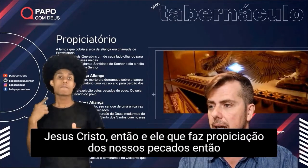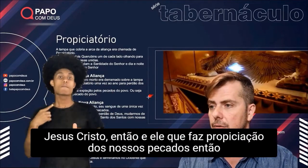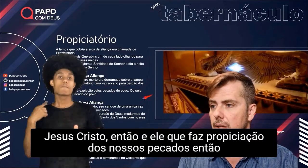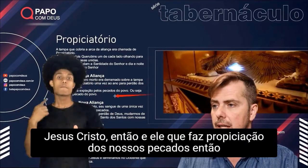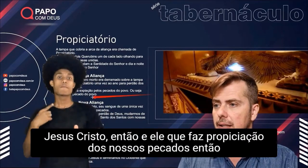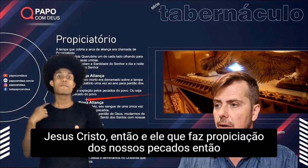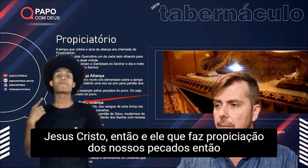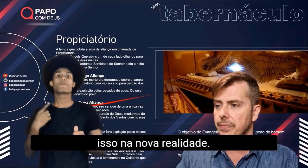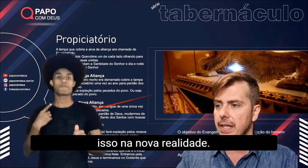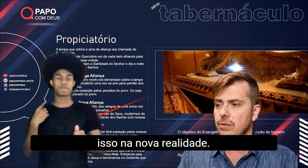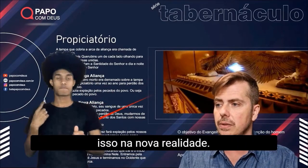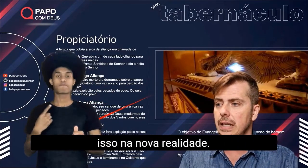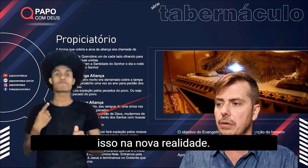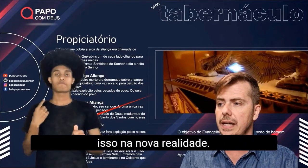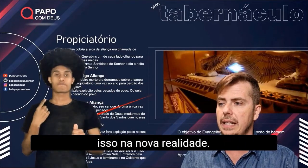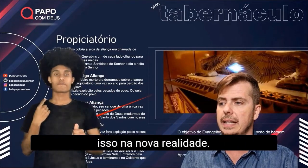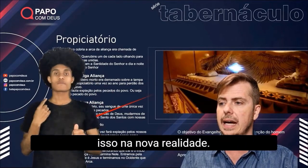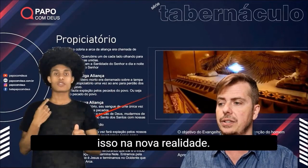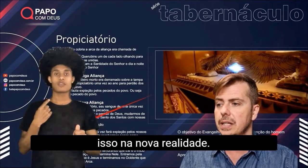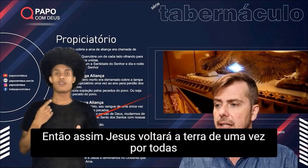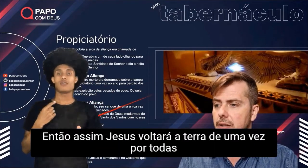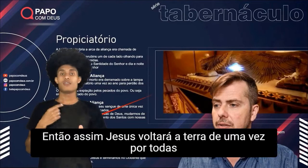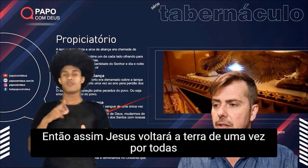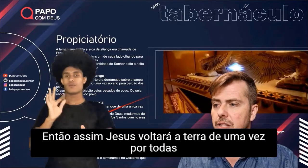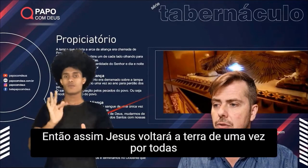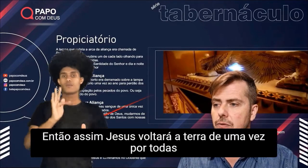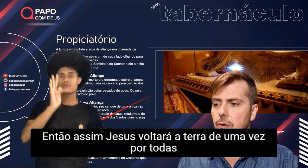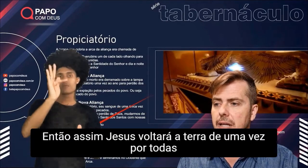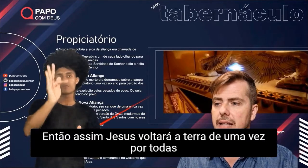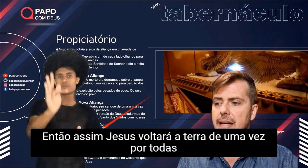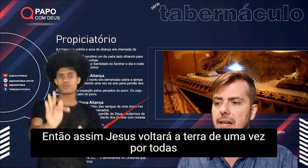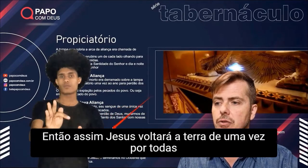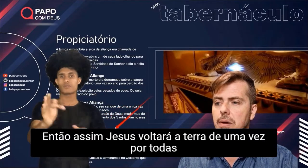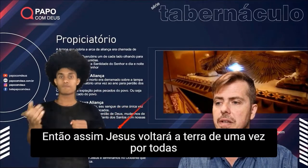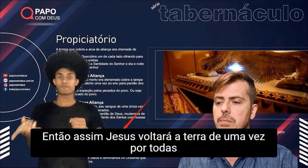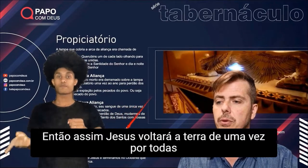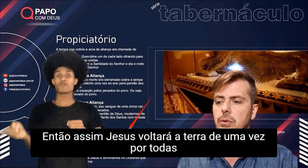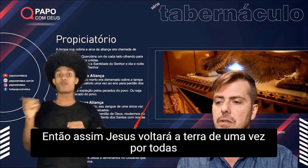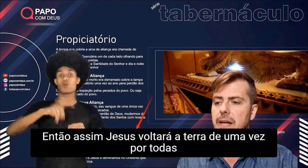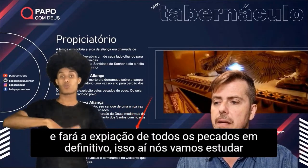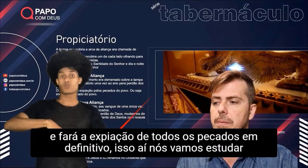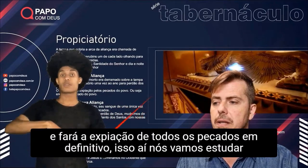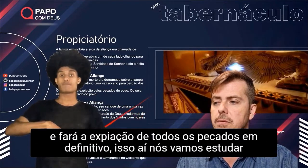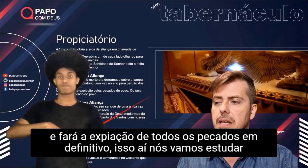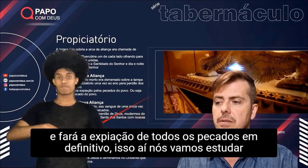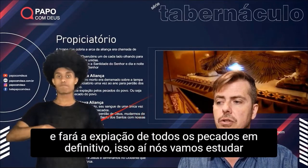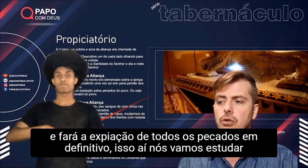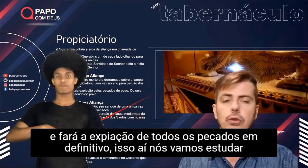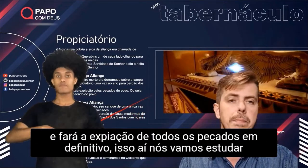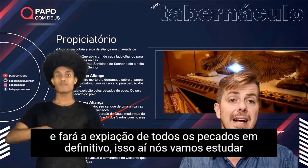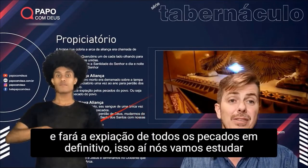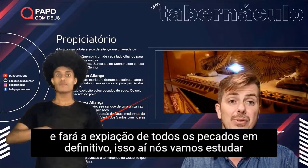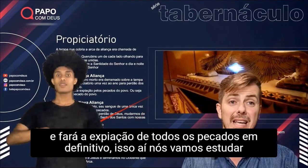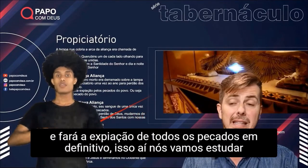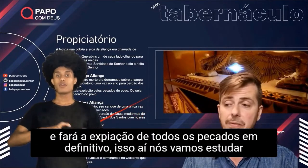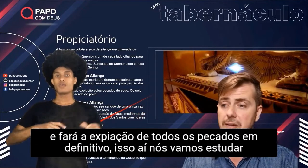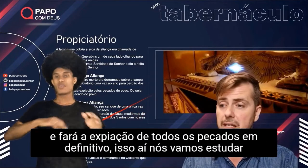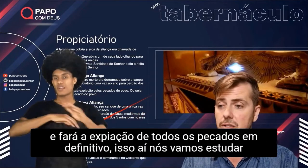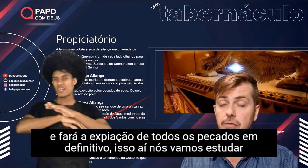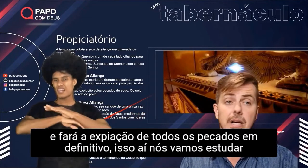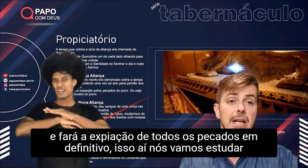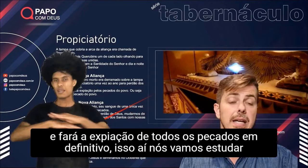dos nossos pecados. Então, ó, isso na nova realidade. Então, assim, ó, Jesus voltará à Terra e de uma vez por todas fará expiação de todos os pecados